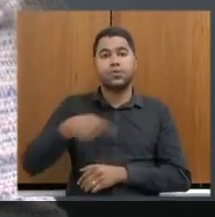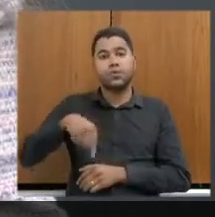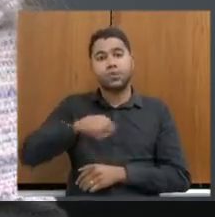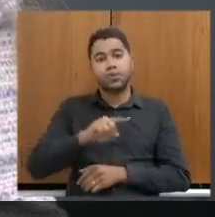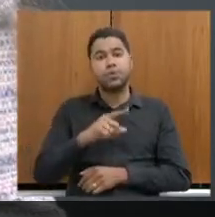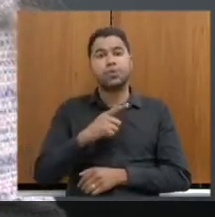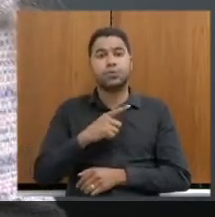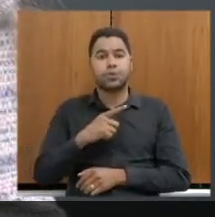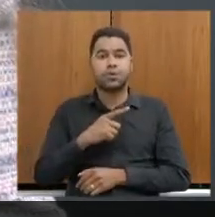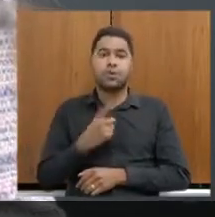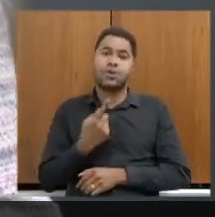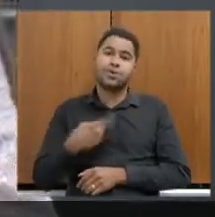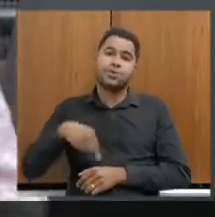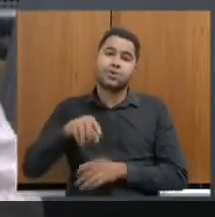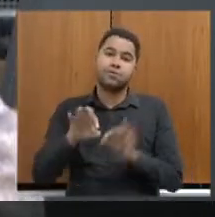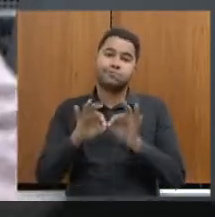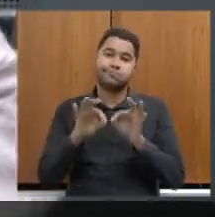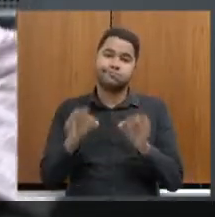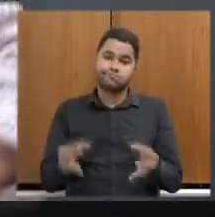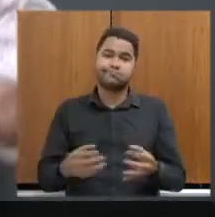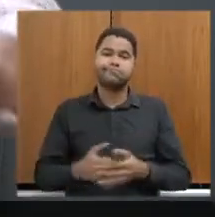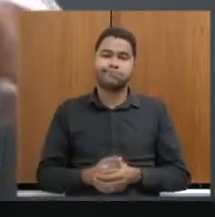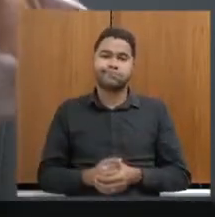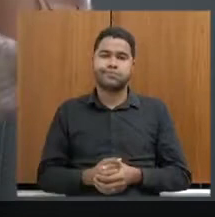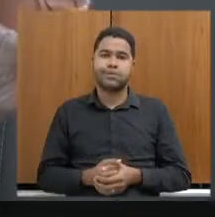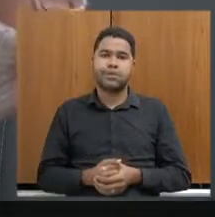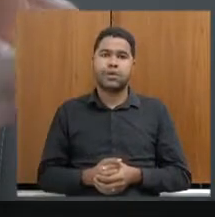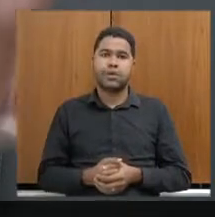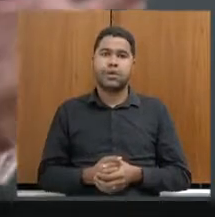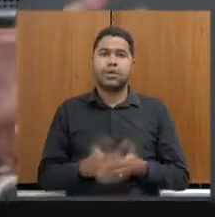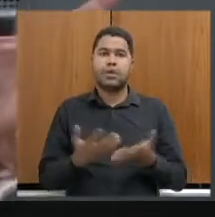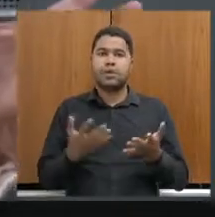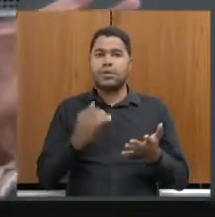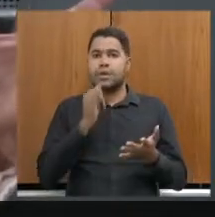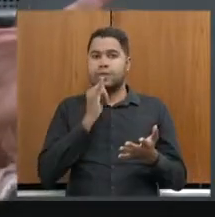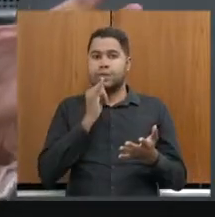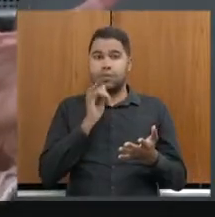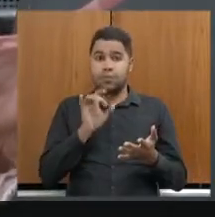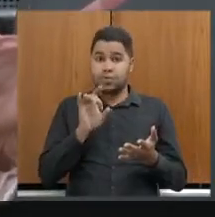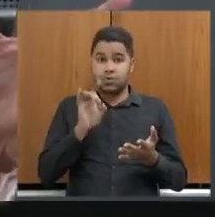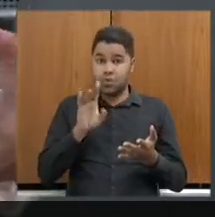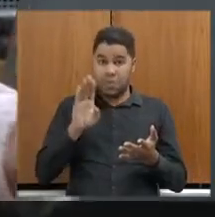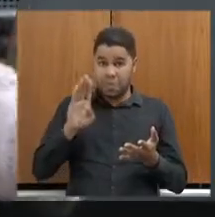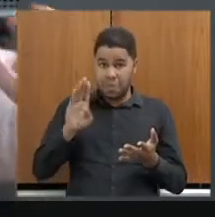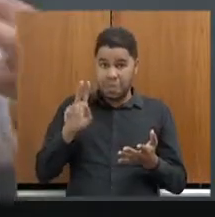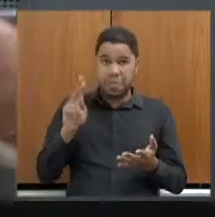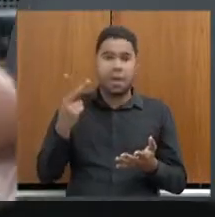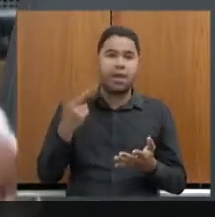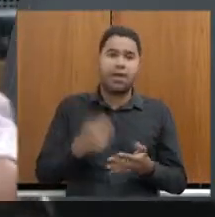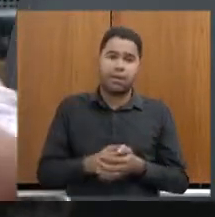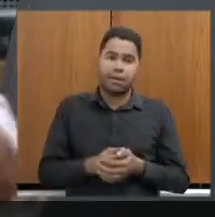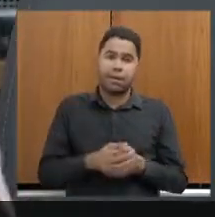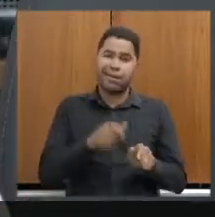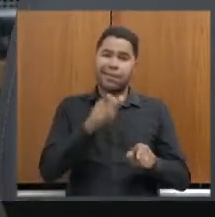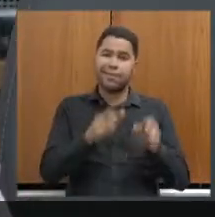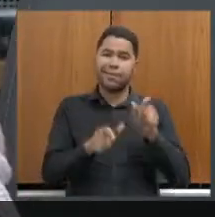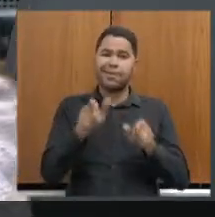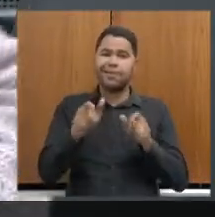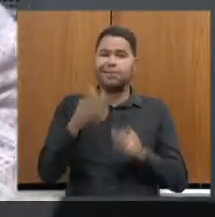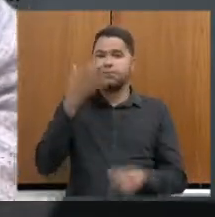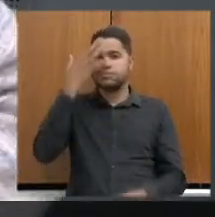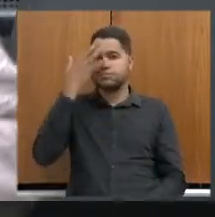temos lá nós pequenininhos lá né que quando a dimensão é só a grande BH as pessoas às vezes não